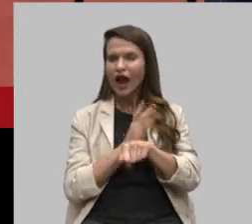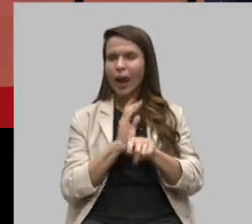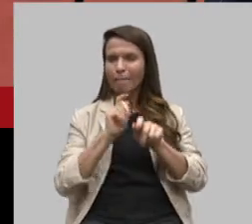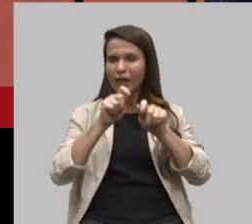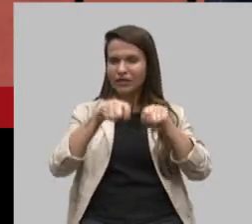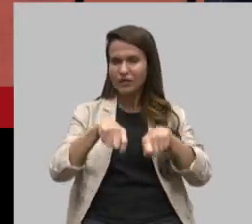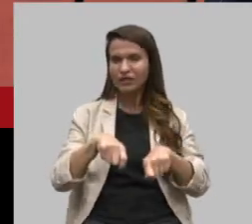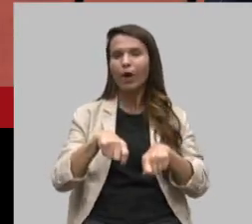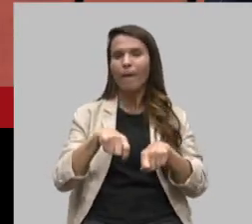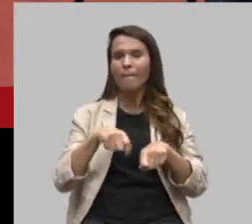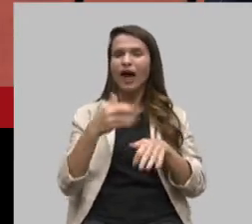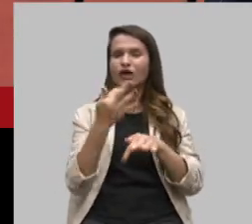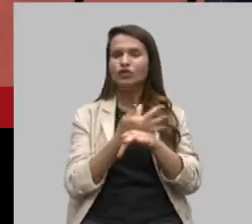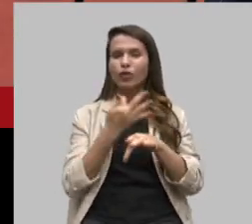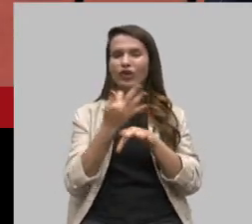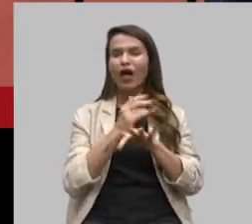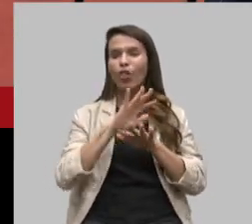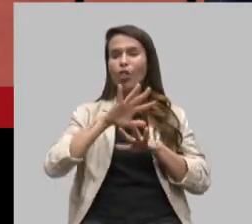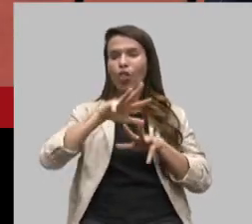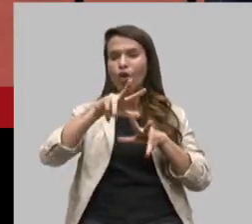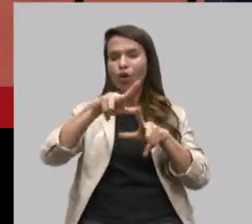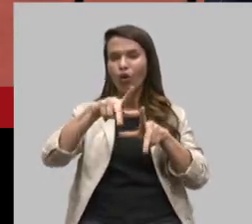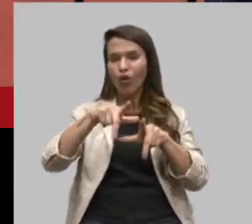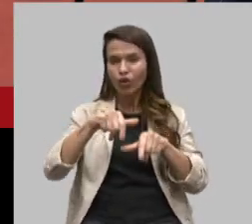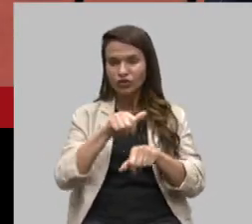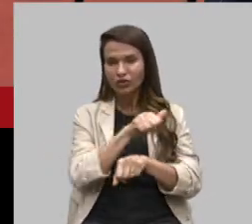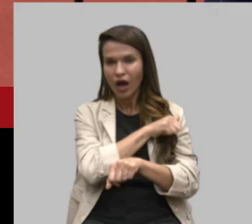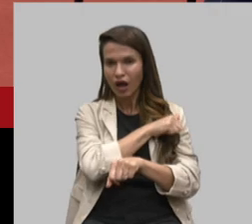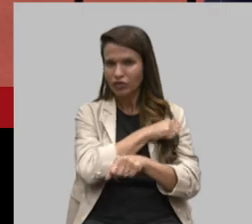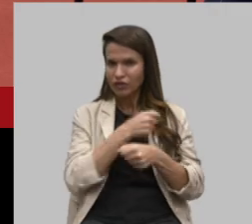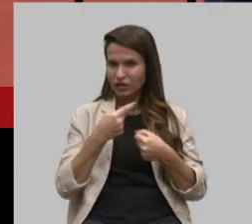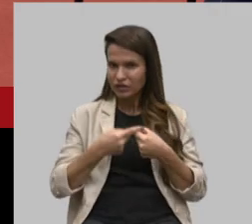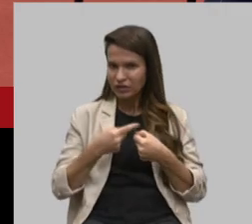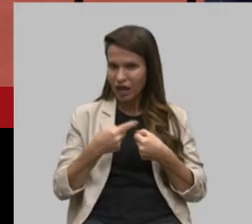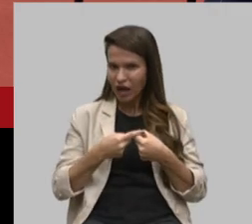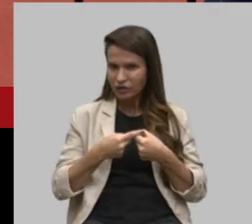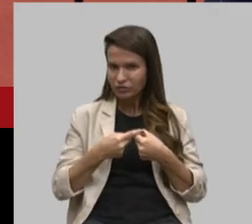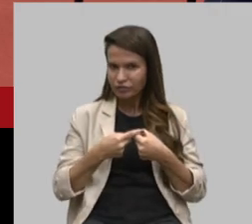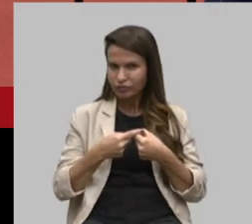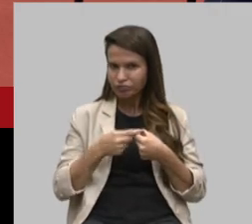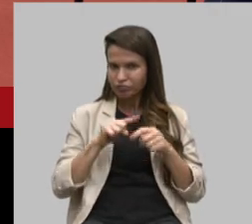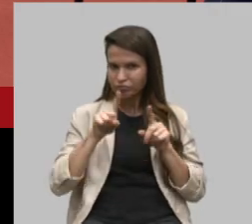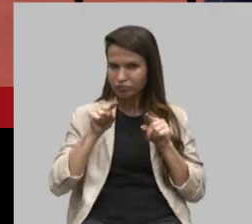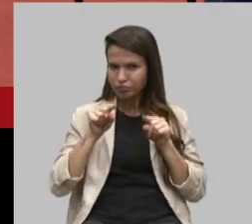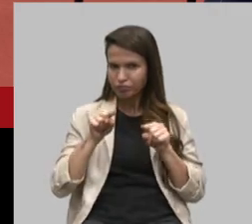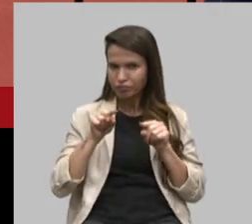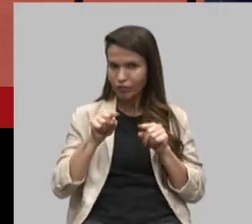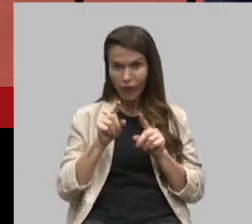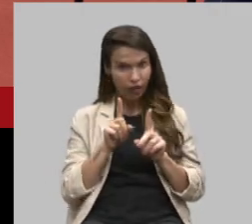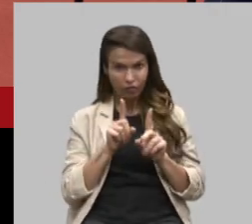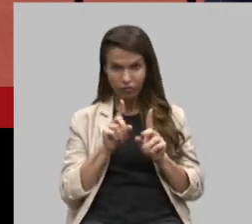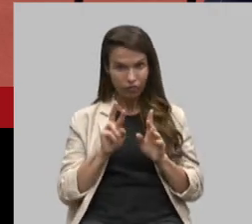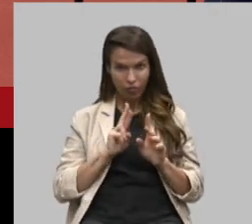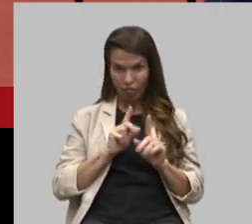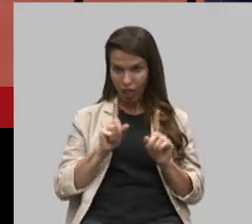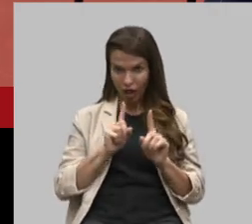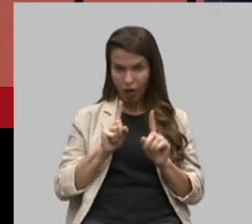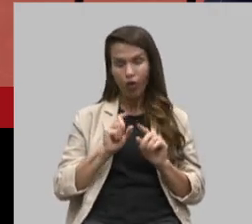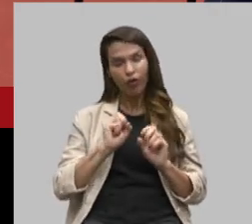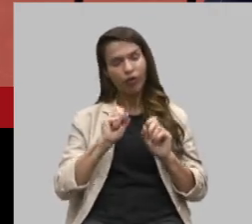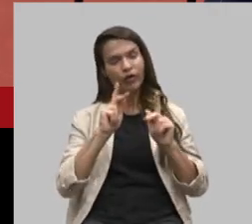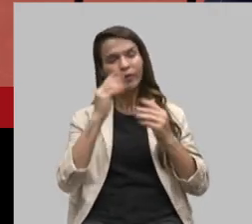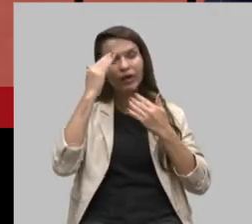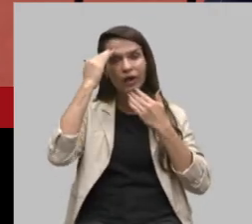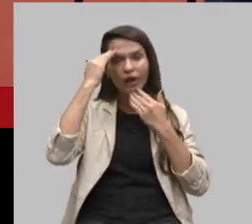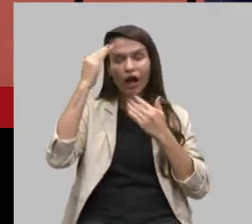todos os alunos da cidade não ok obrigado existe